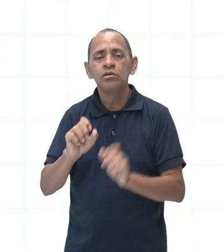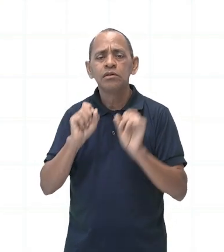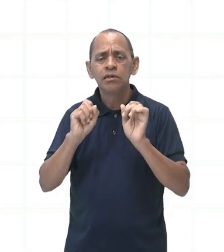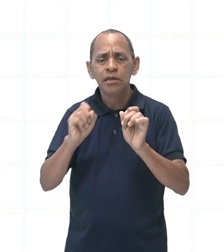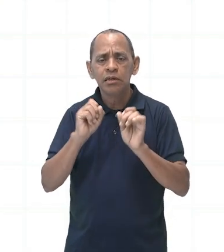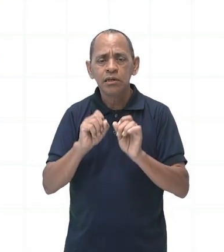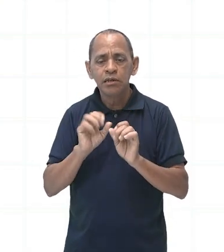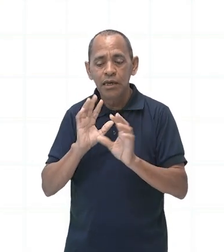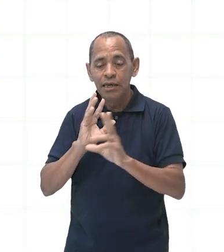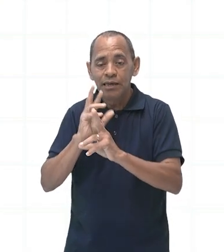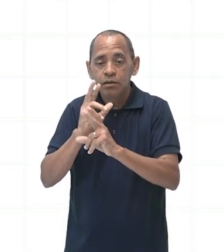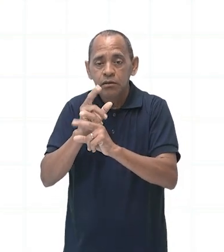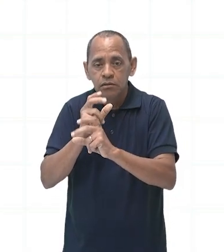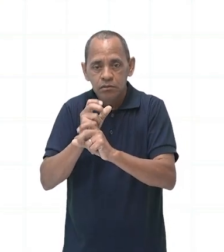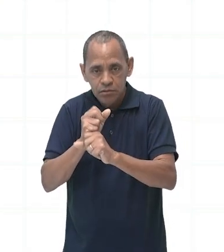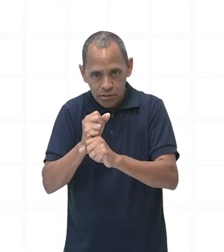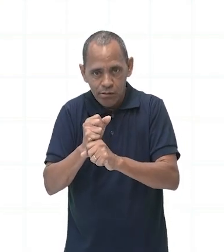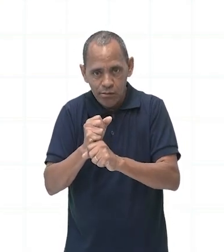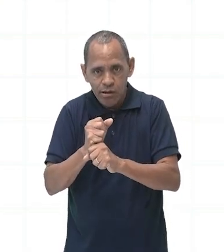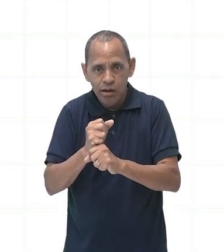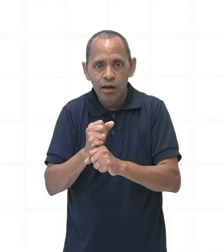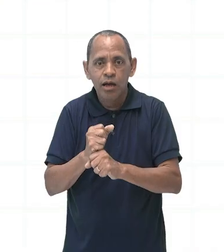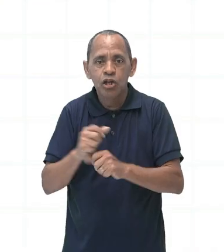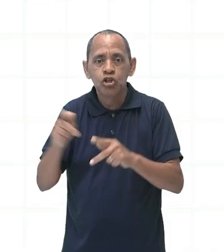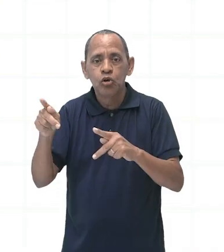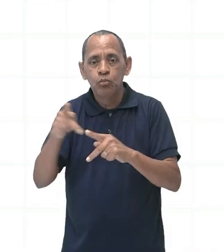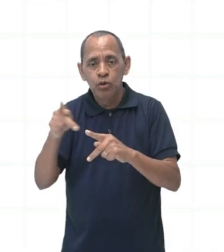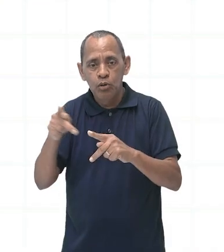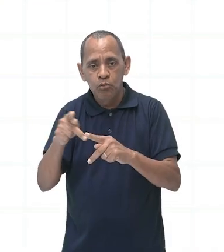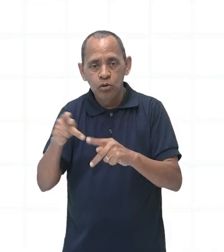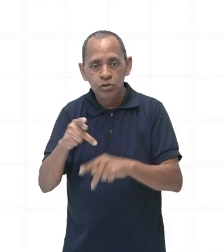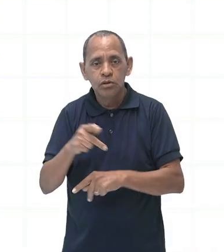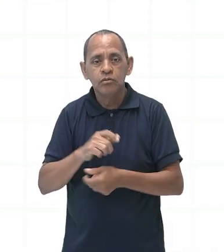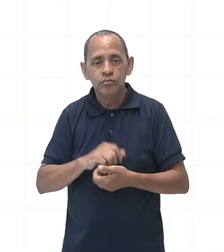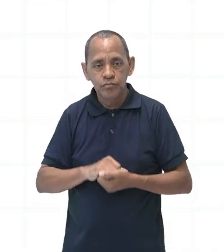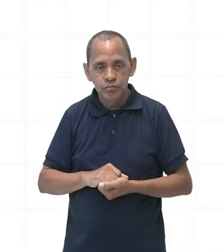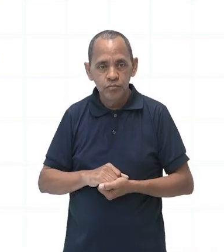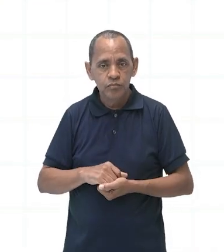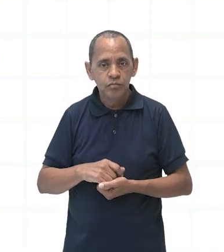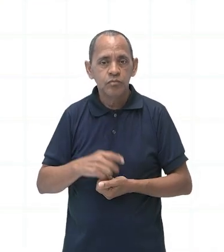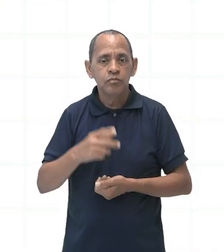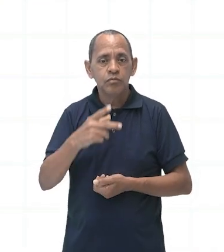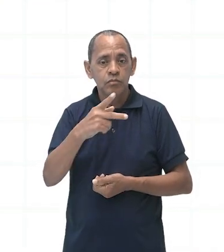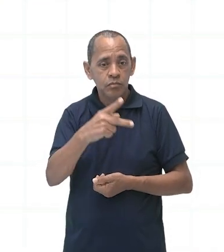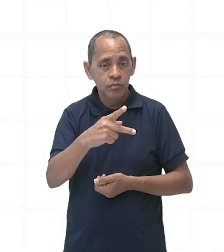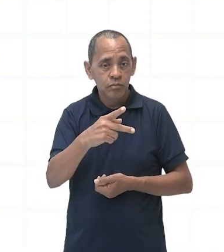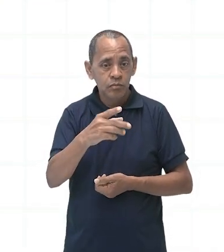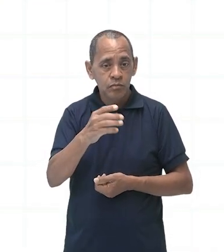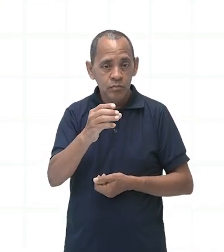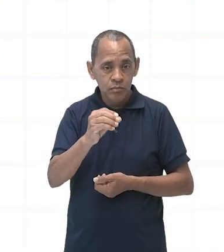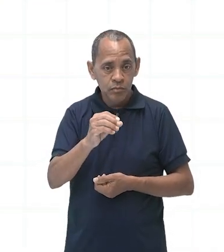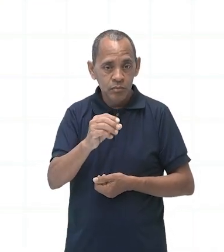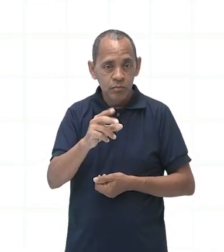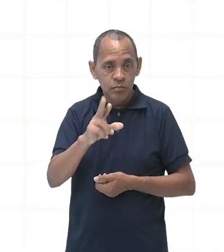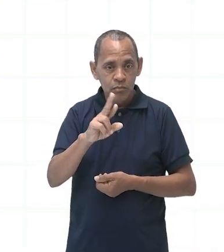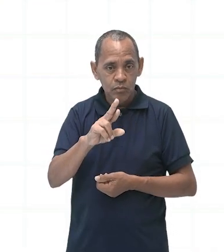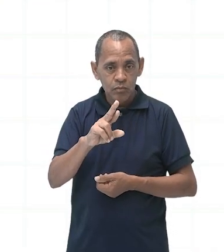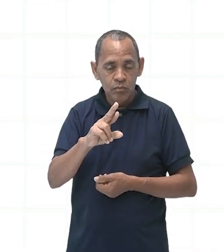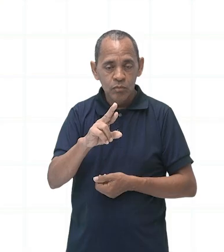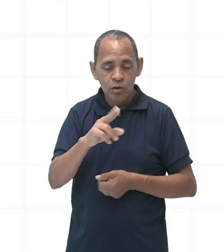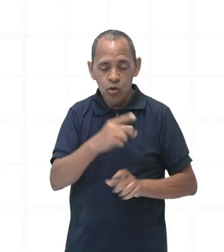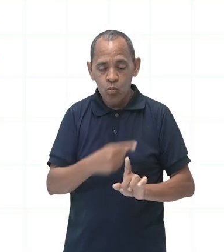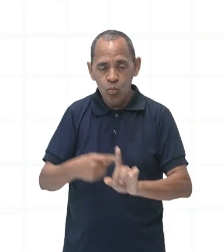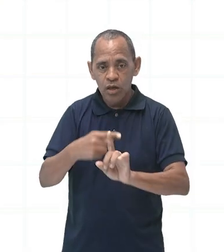Pelo, pelos é resultado da preposição por mais o,